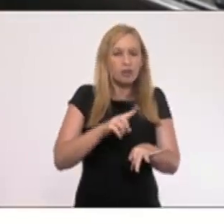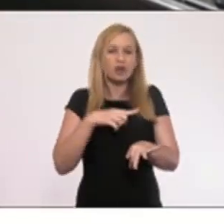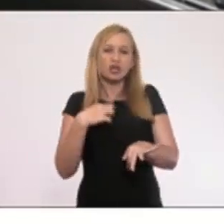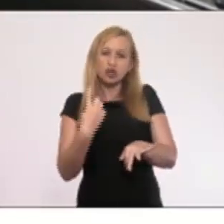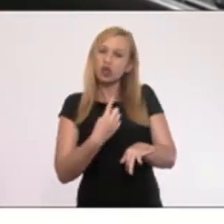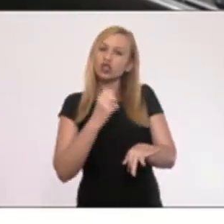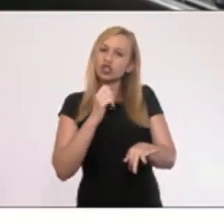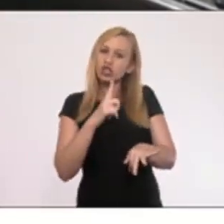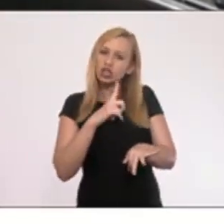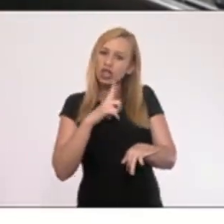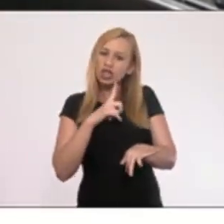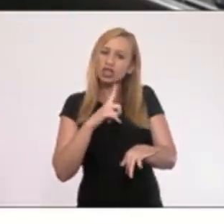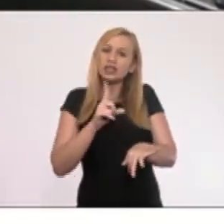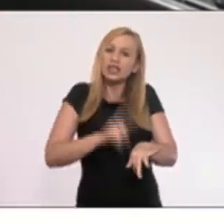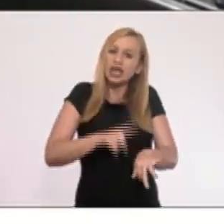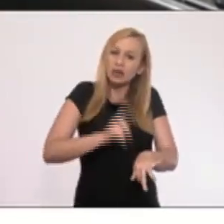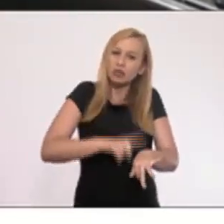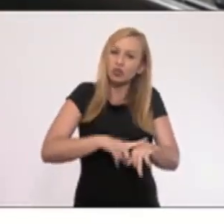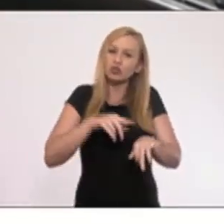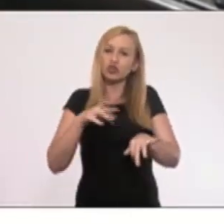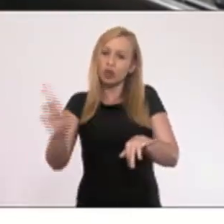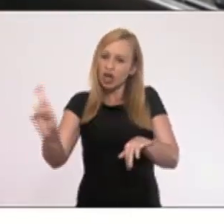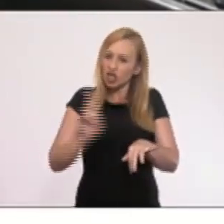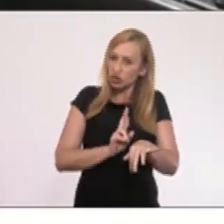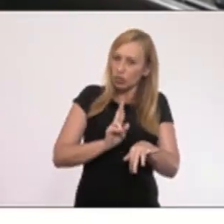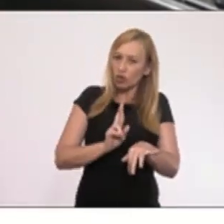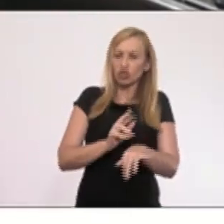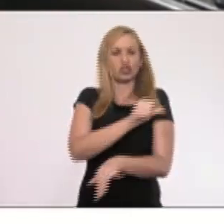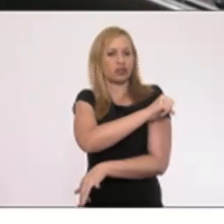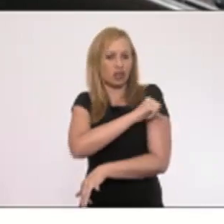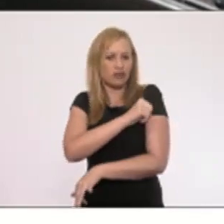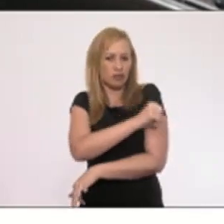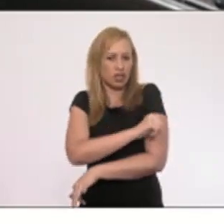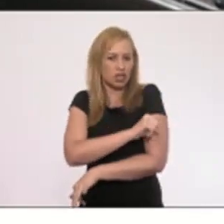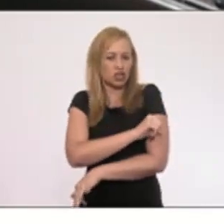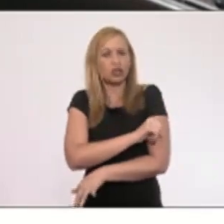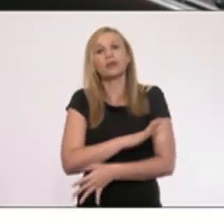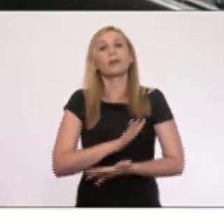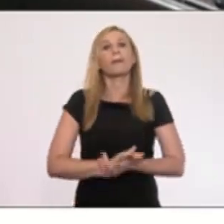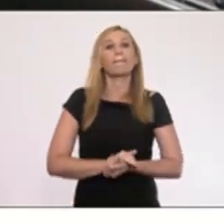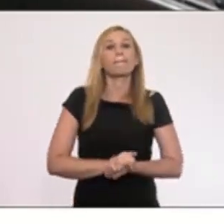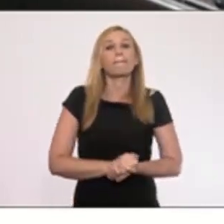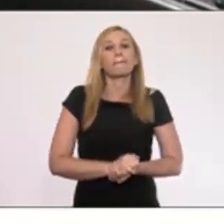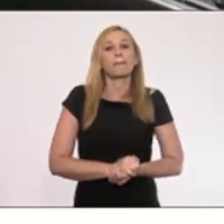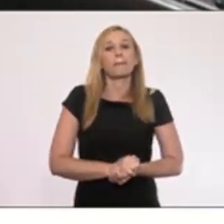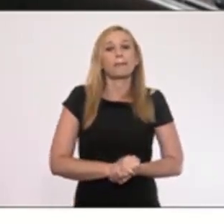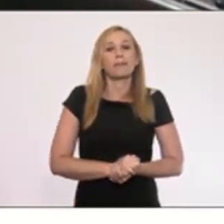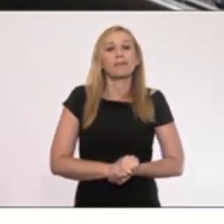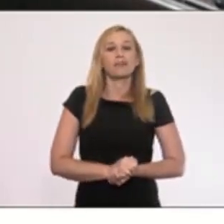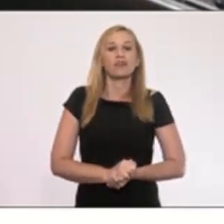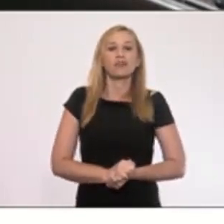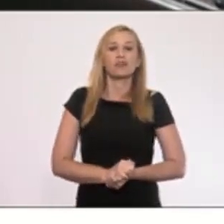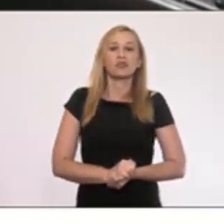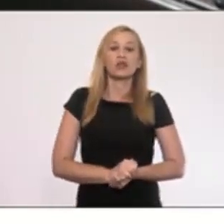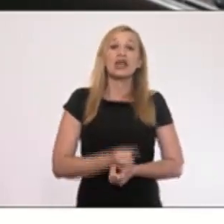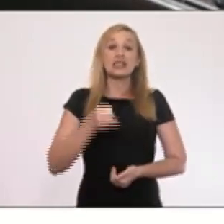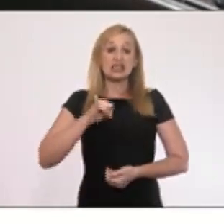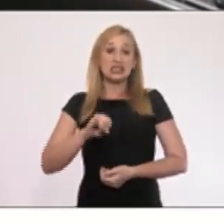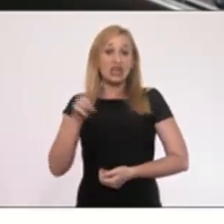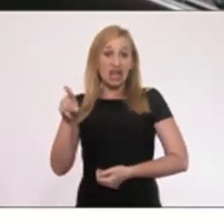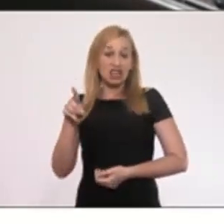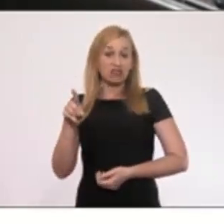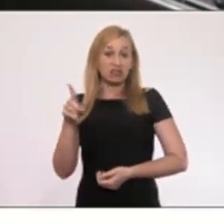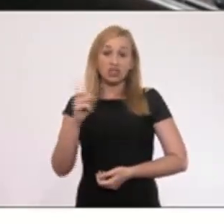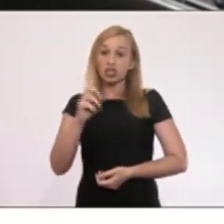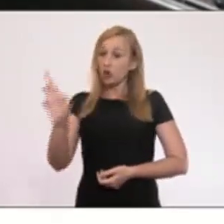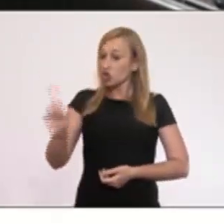tenha a possibilidade, uma resposta da deputada, para que, ao cabo, se ela não